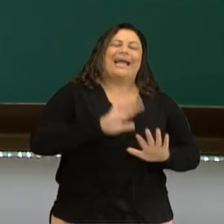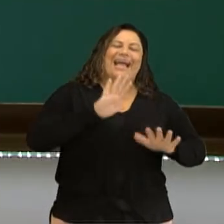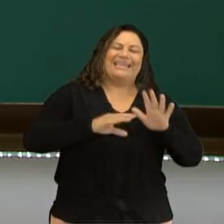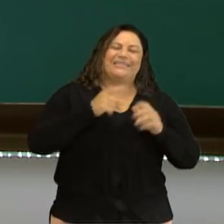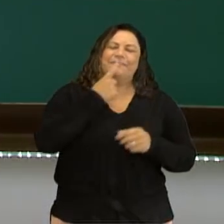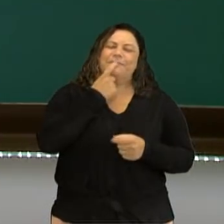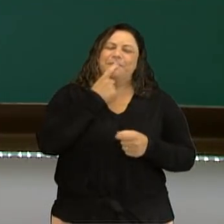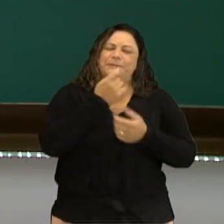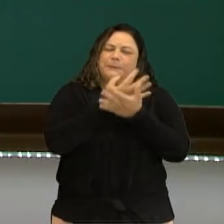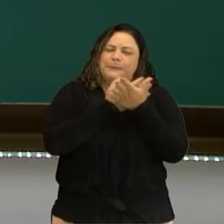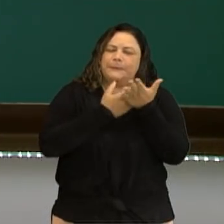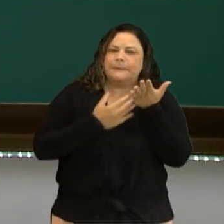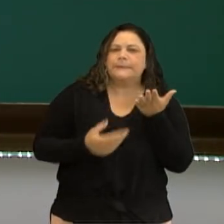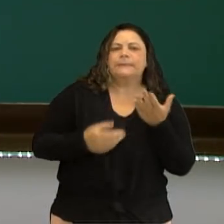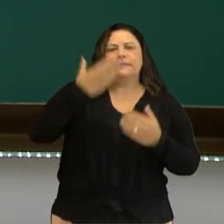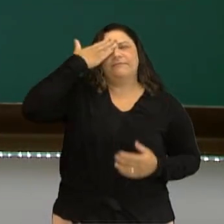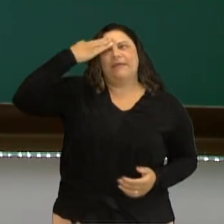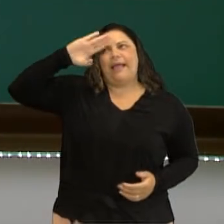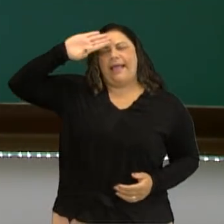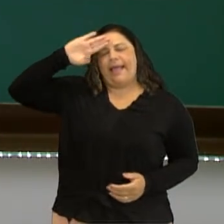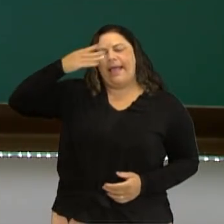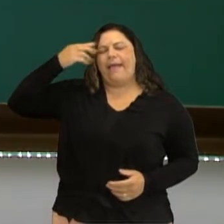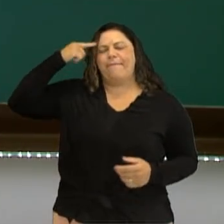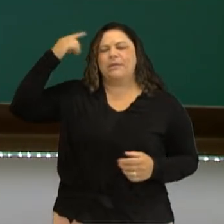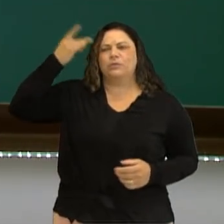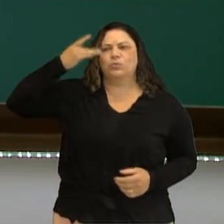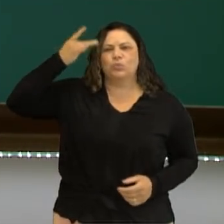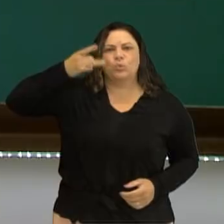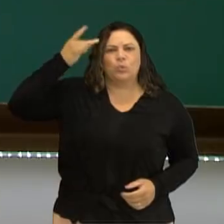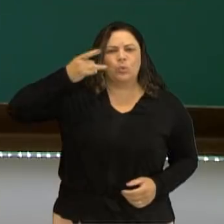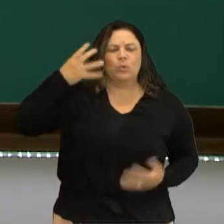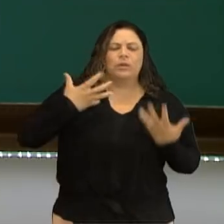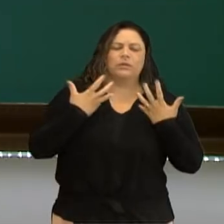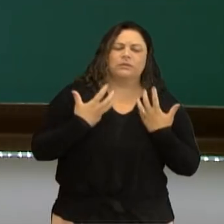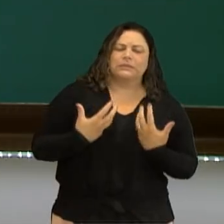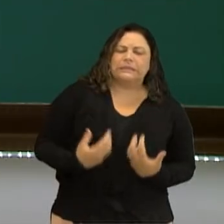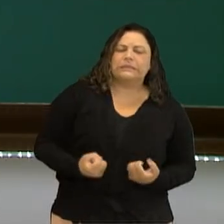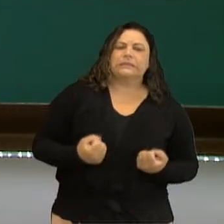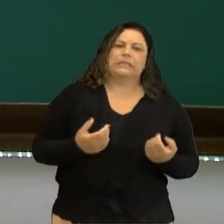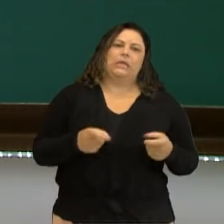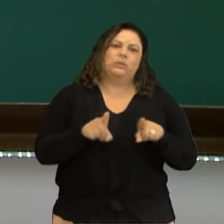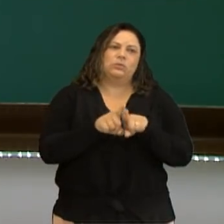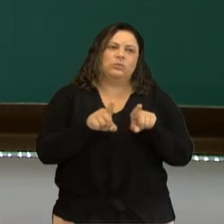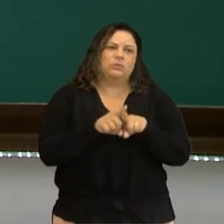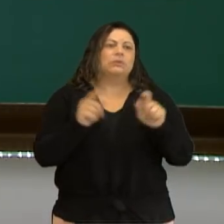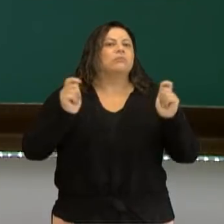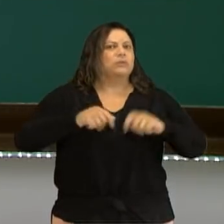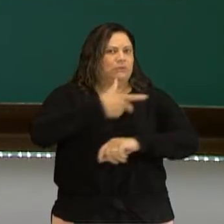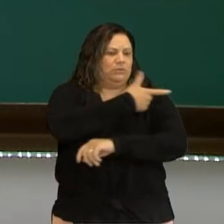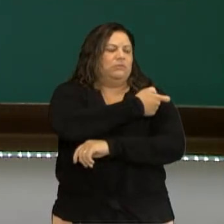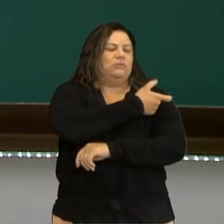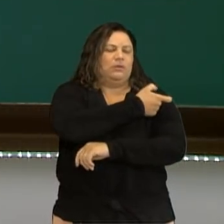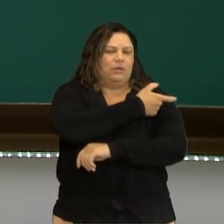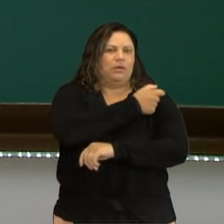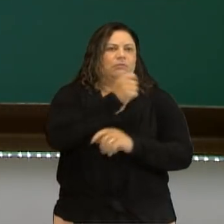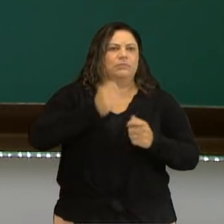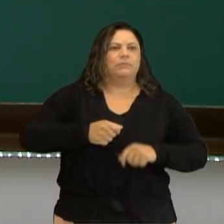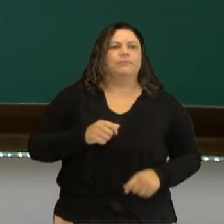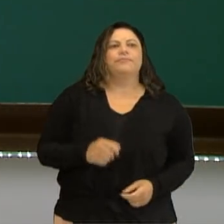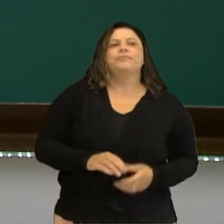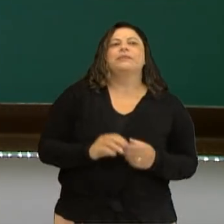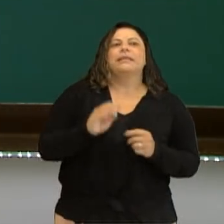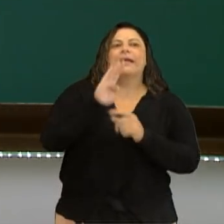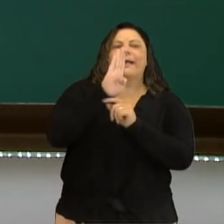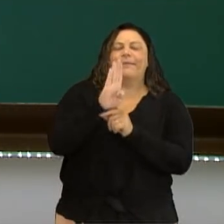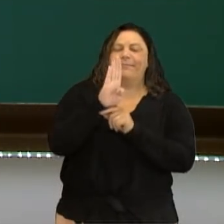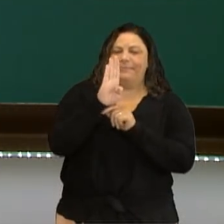sangue, né, febre, dores de cabeça, cansaço. Existe uma vacina, a BCG, e